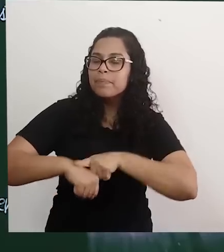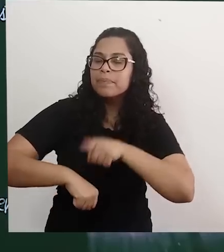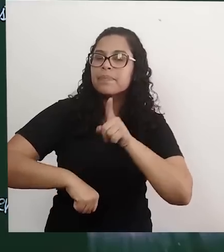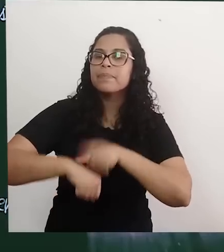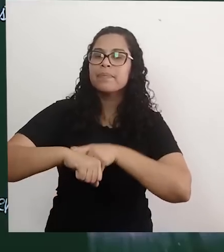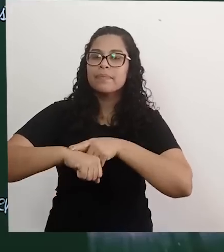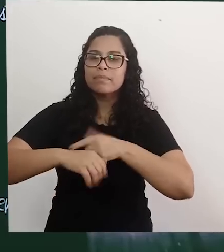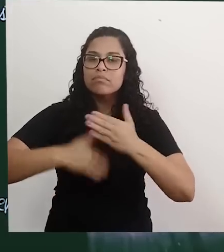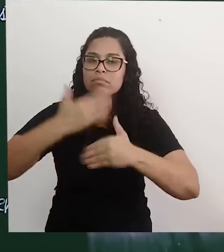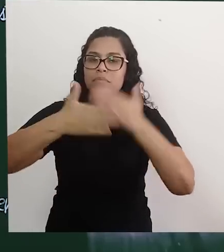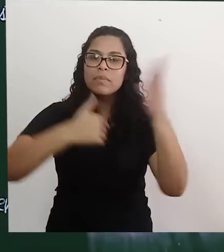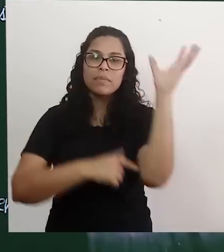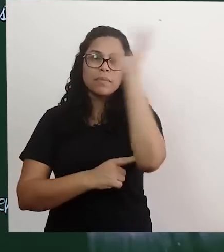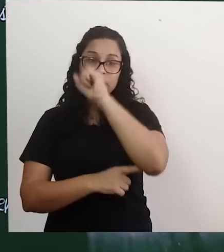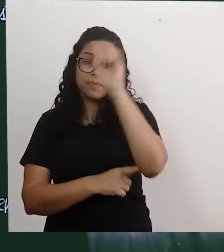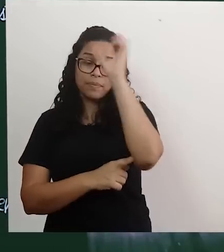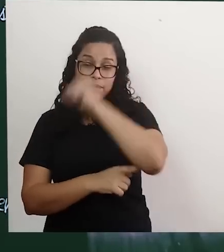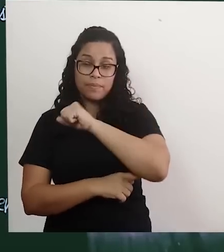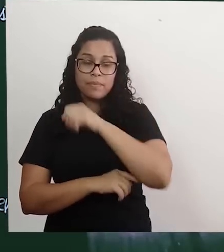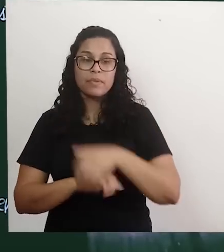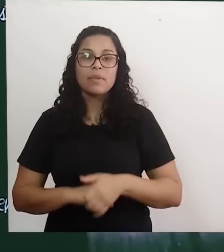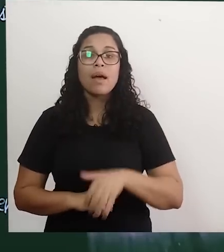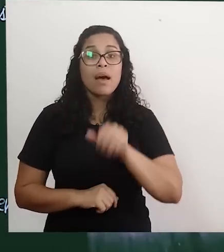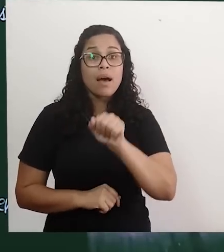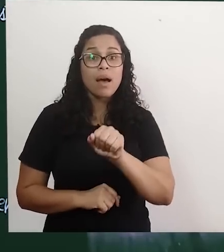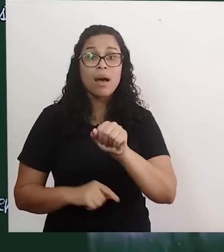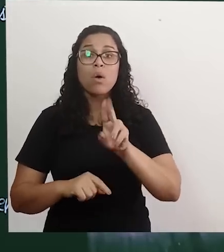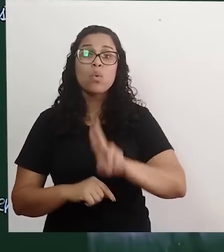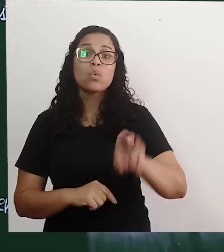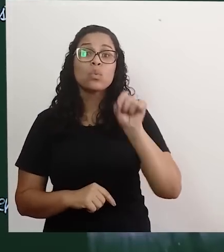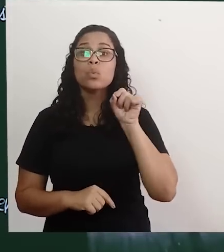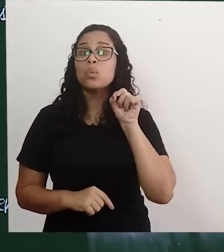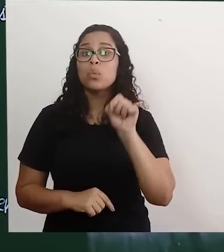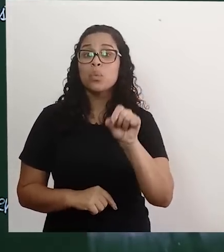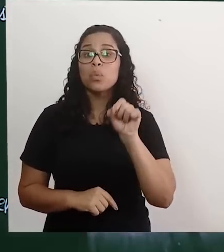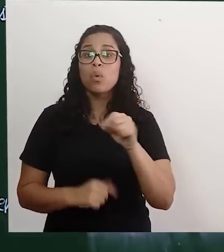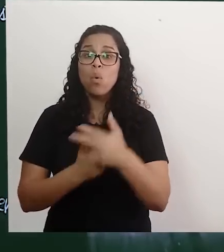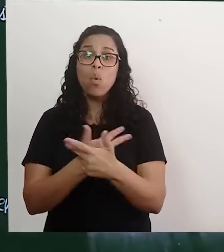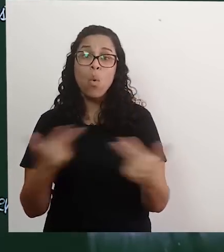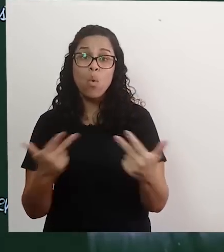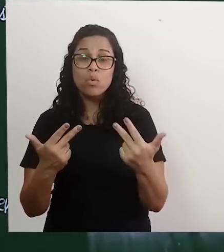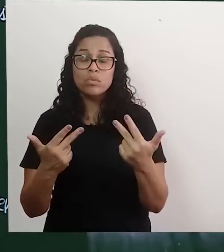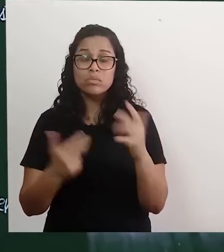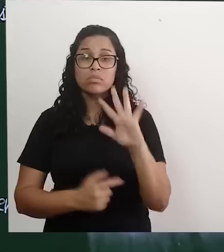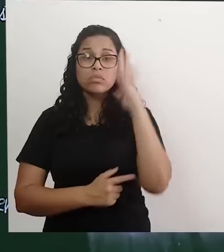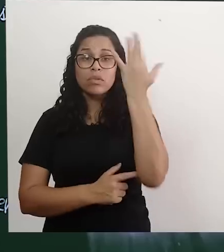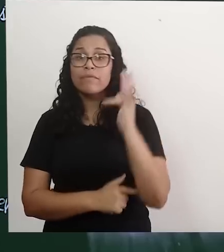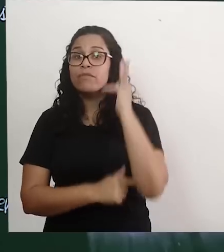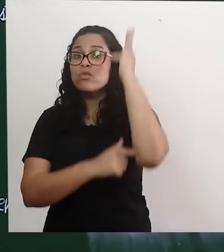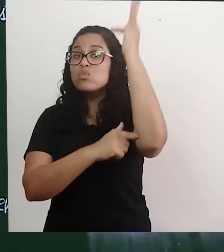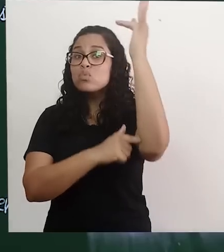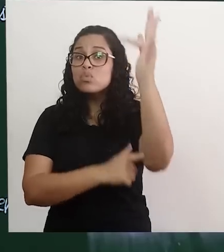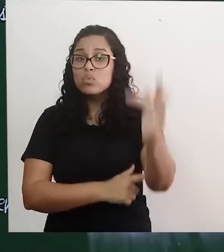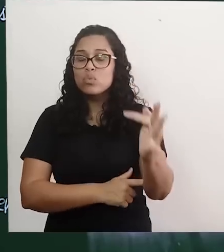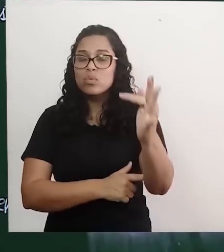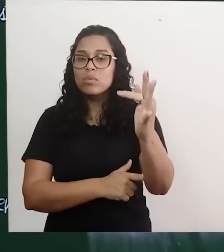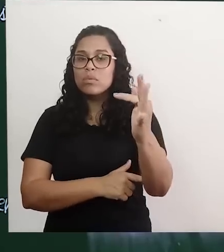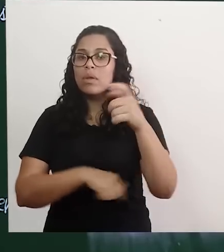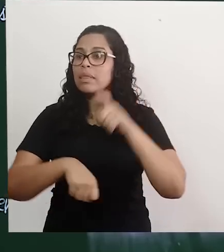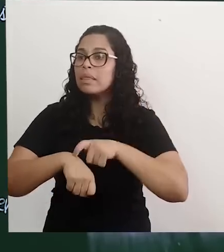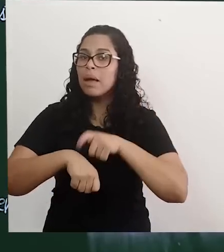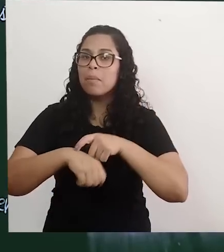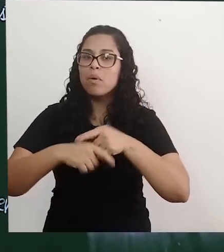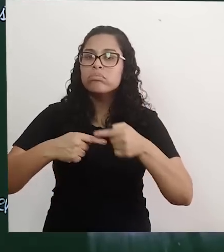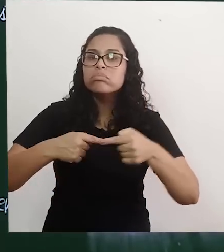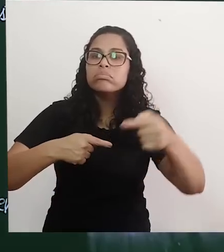O daqui a pouco eu estou utilizando, geralmente eu utilizo esse a numa indicação de coisas que vão acontecer futuramente, daqui a pouco.